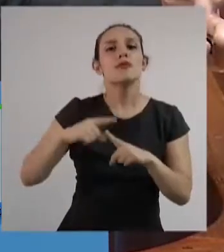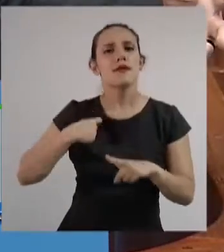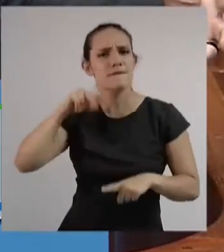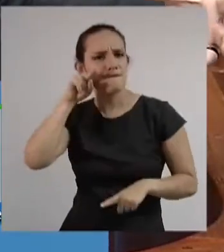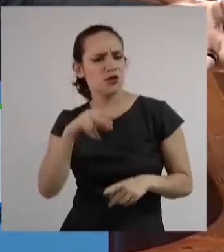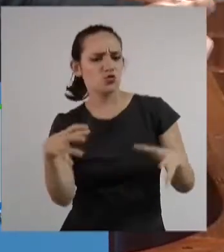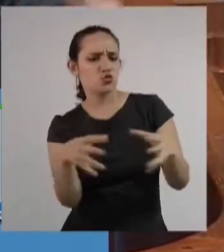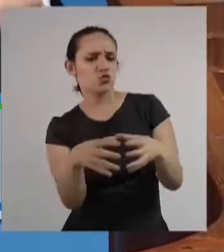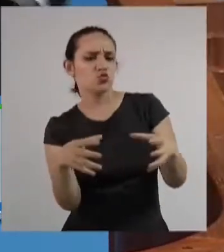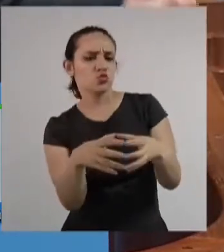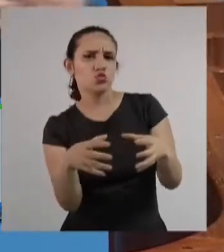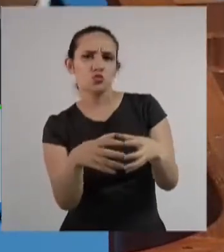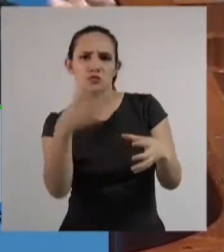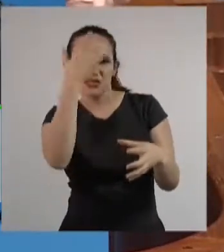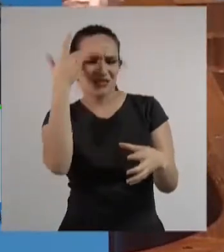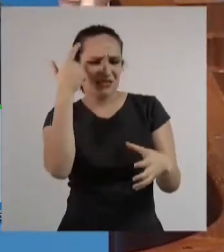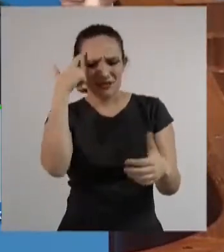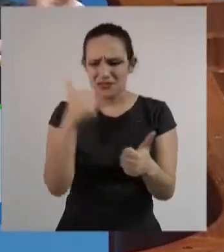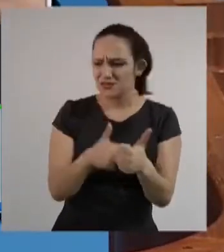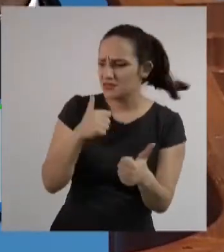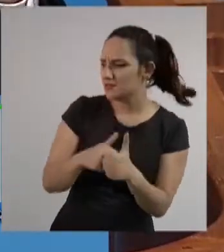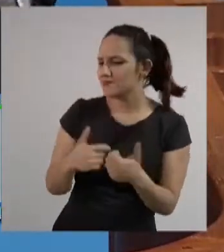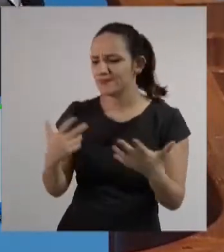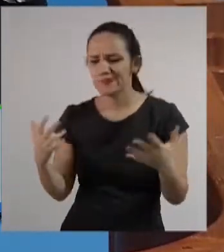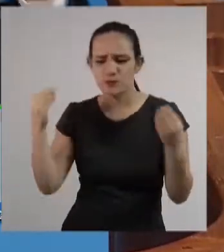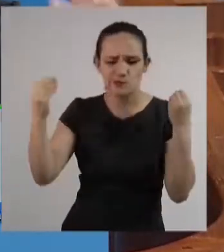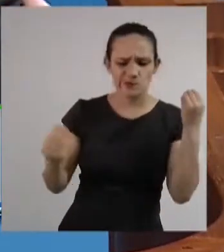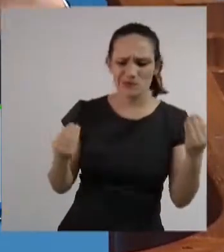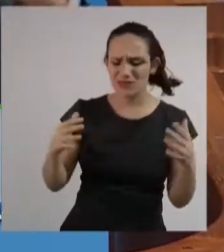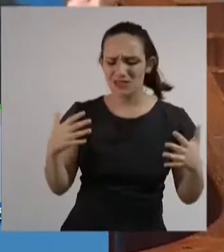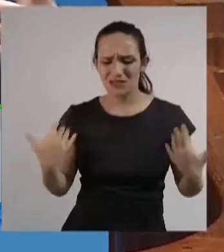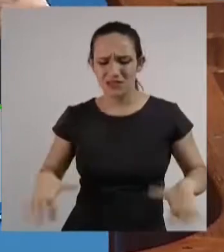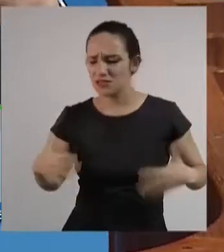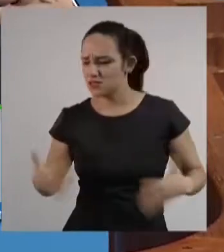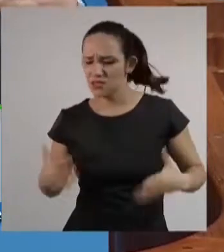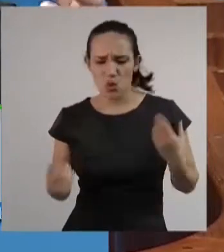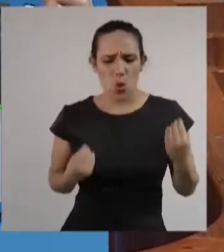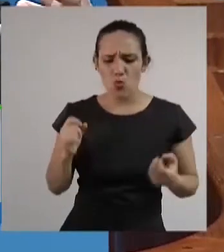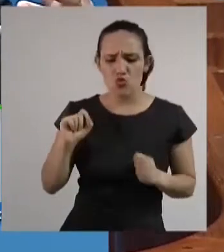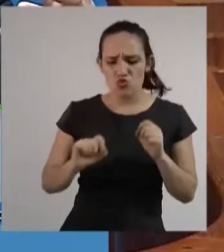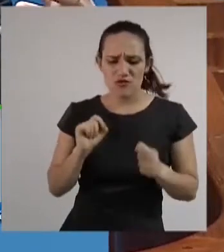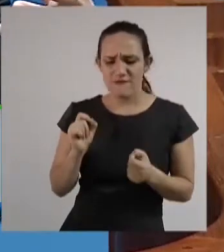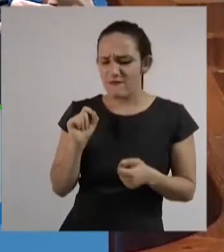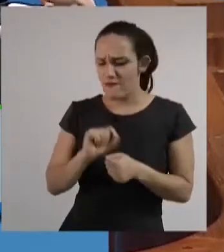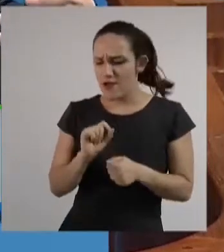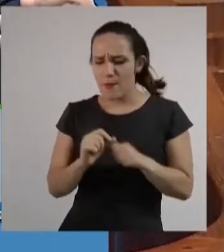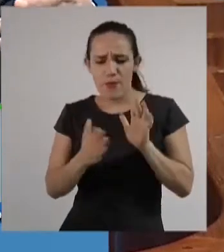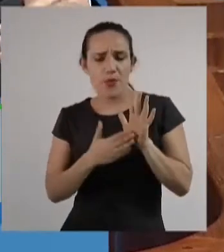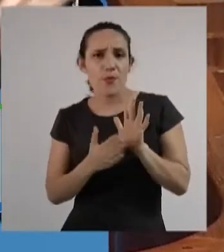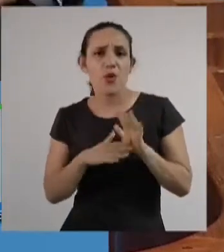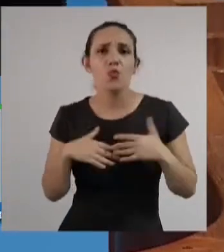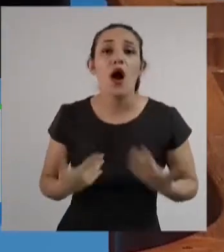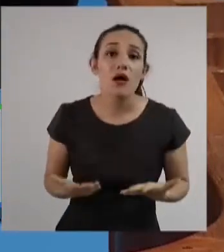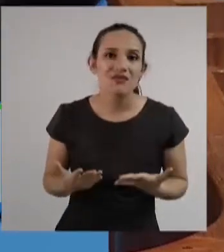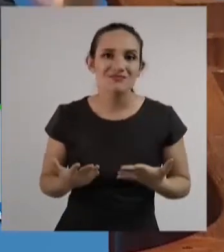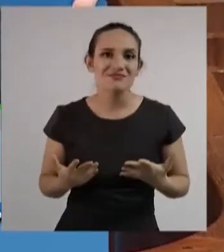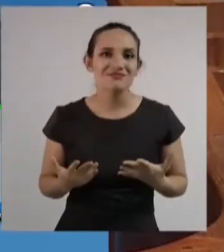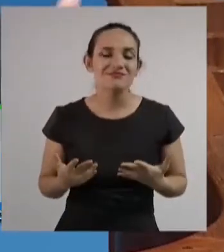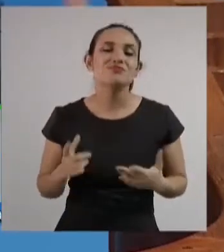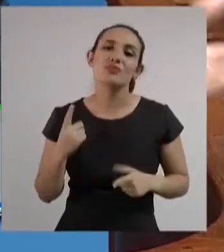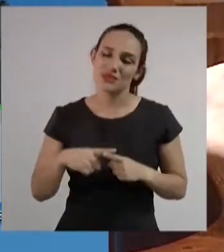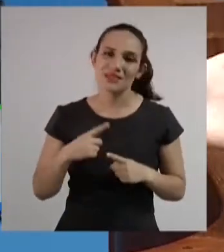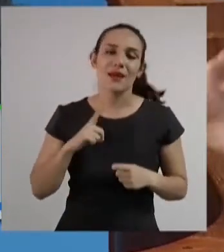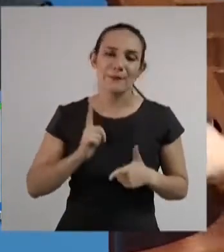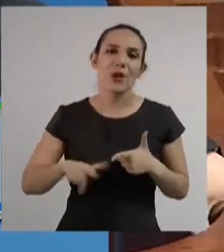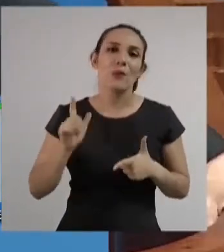de pessoas batendo a cabeça sem saber direito o que propor para enfrentar os